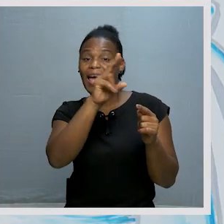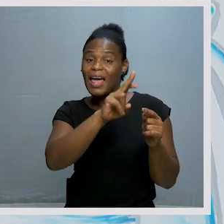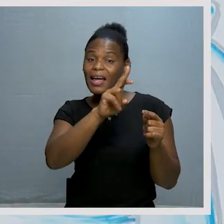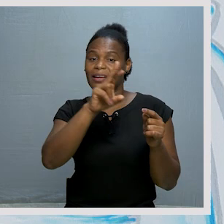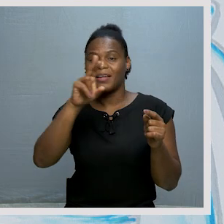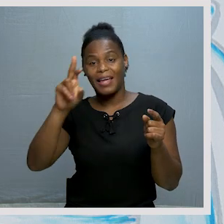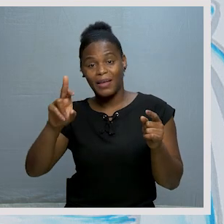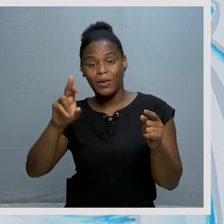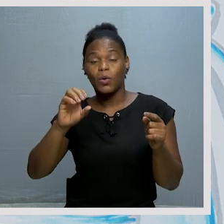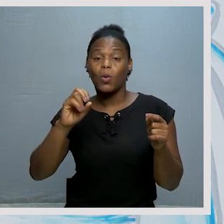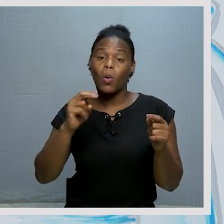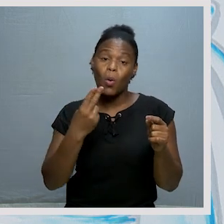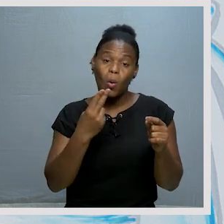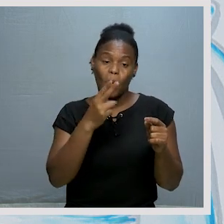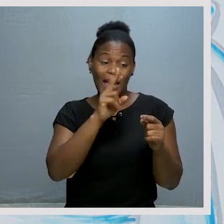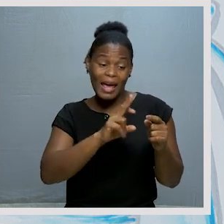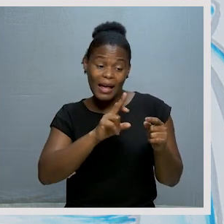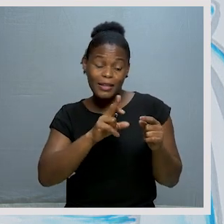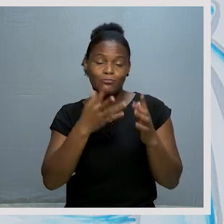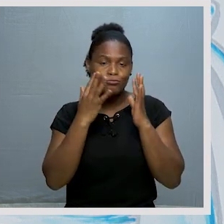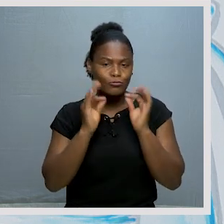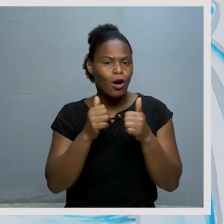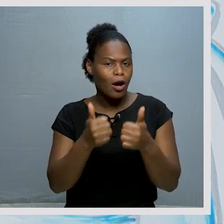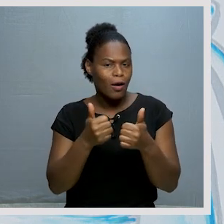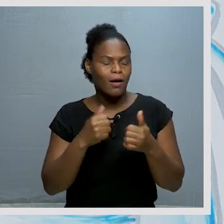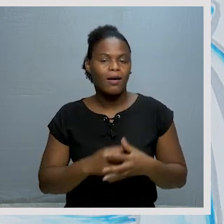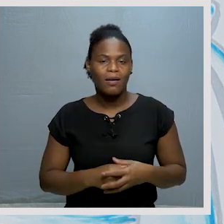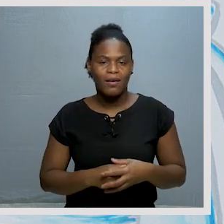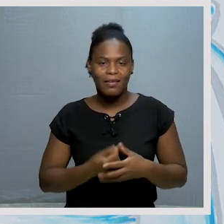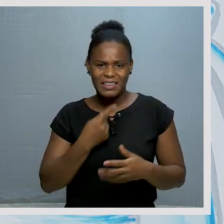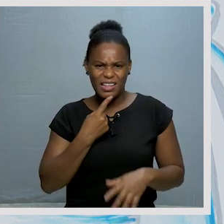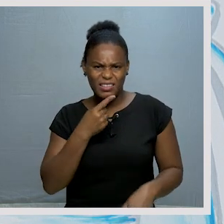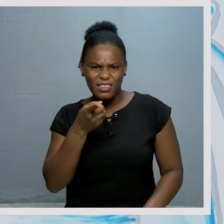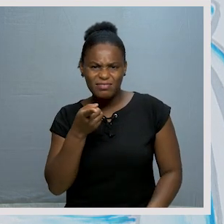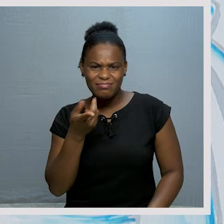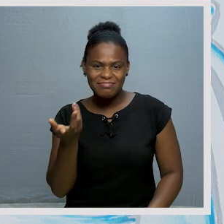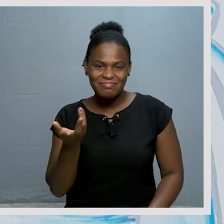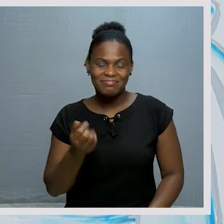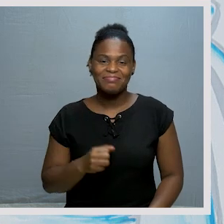R's ou R de forma correta. Entenderam?